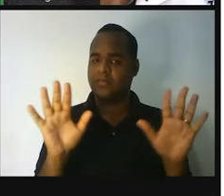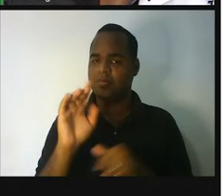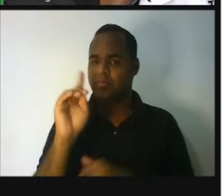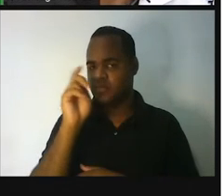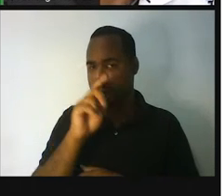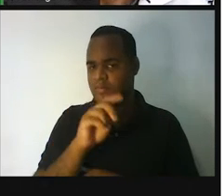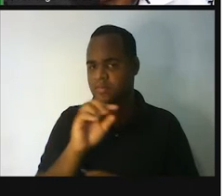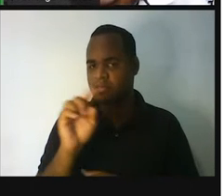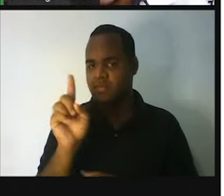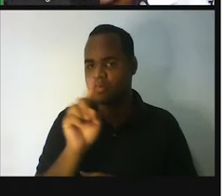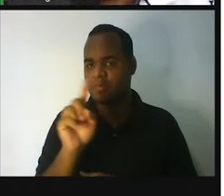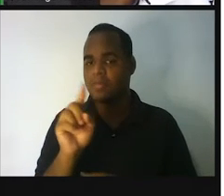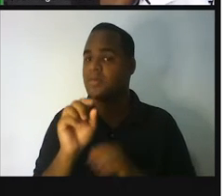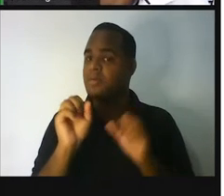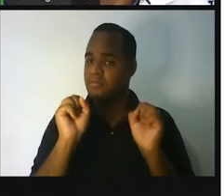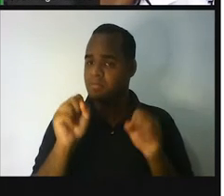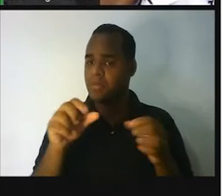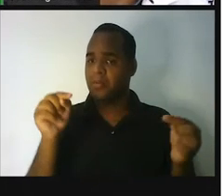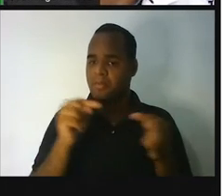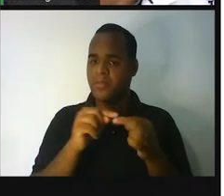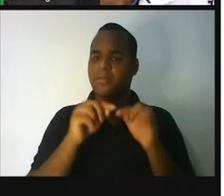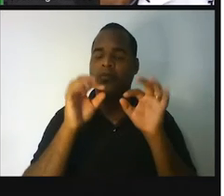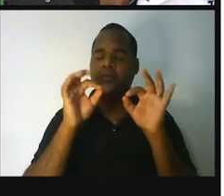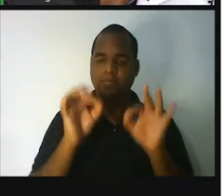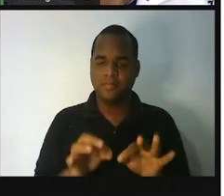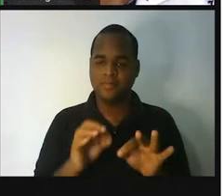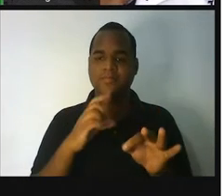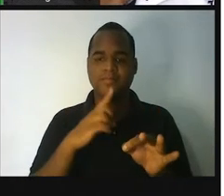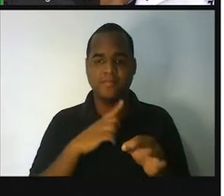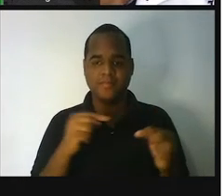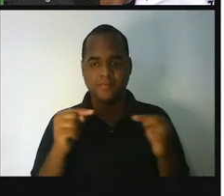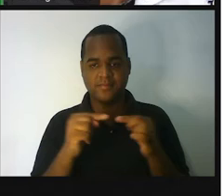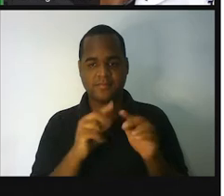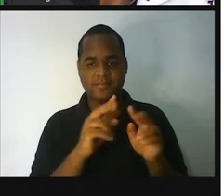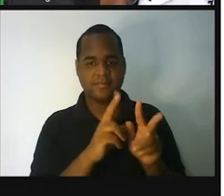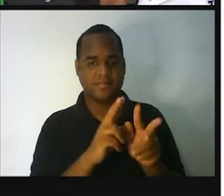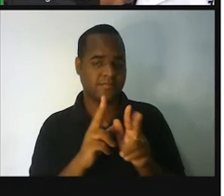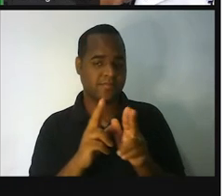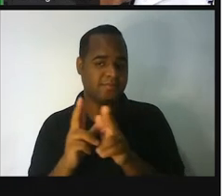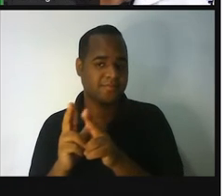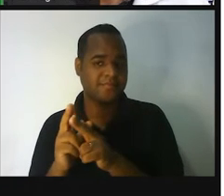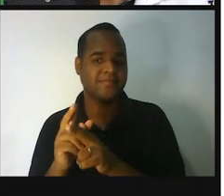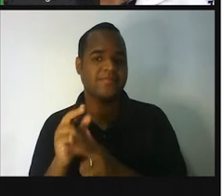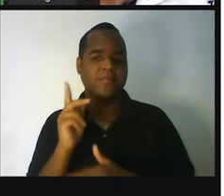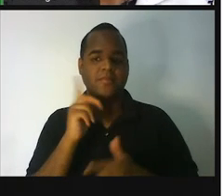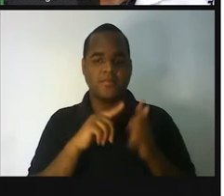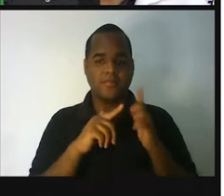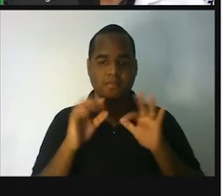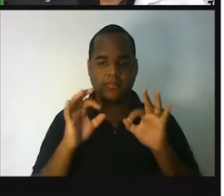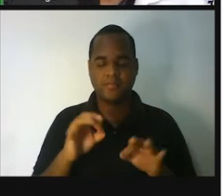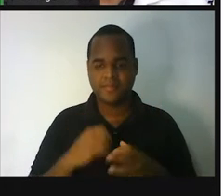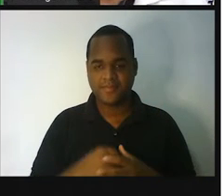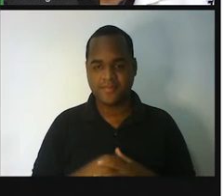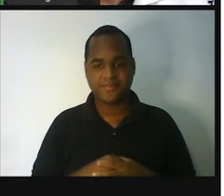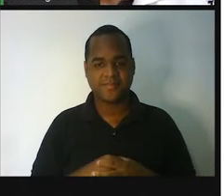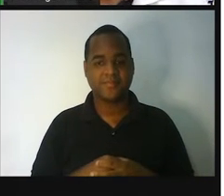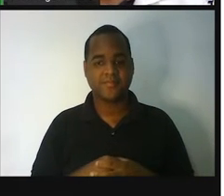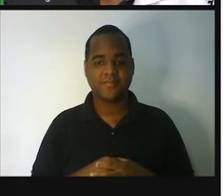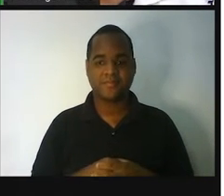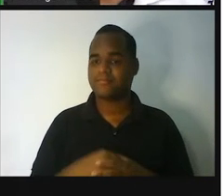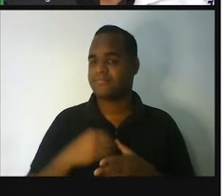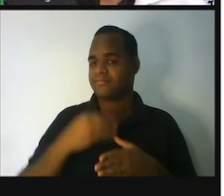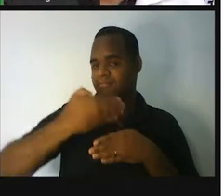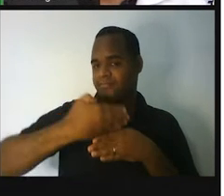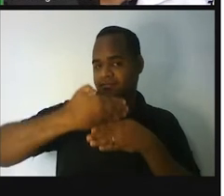é o que funciona da mesma forma que funciona ou se não for agricultor estamos que